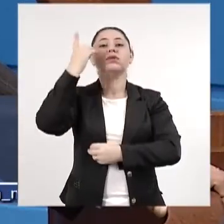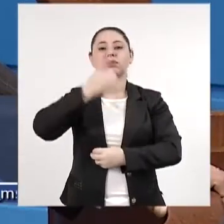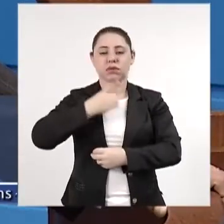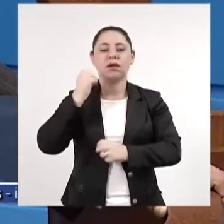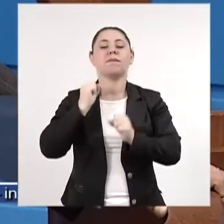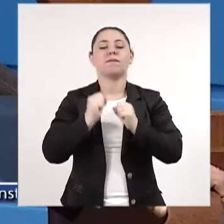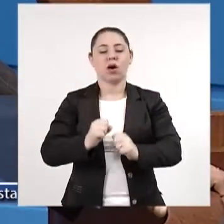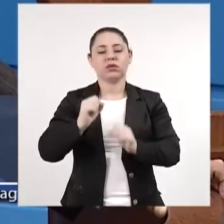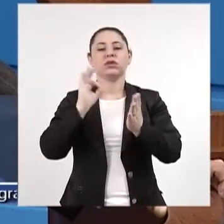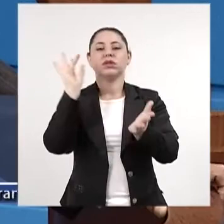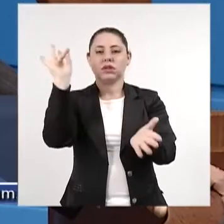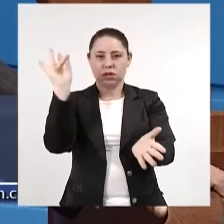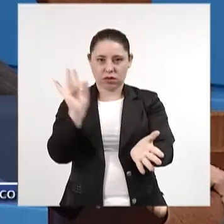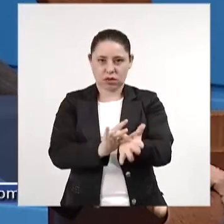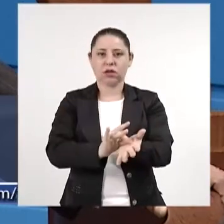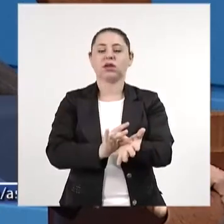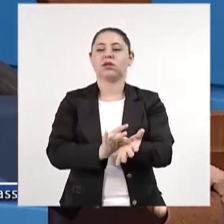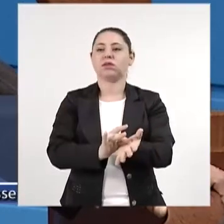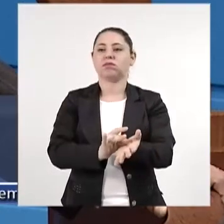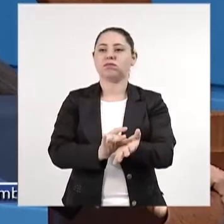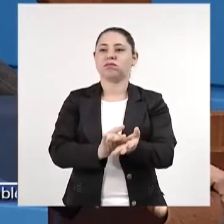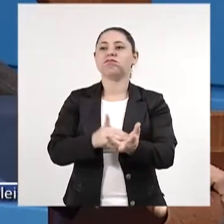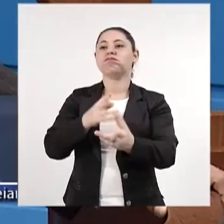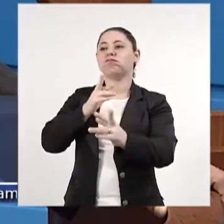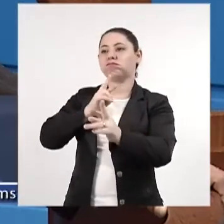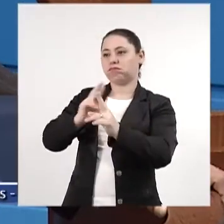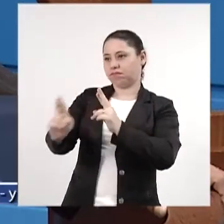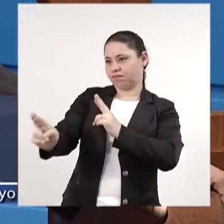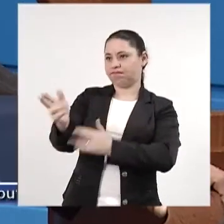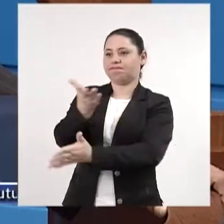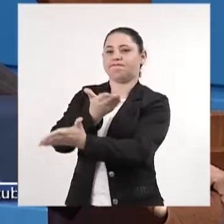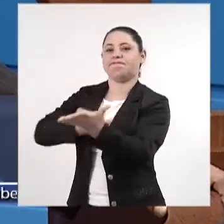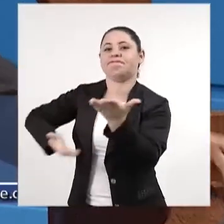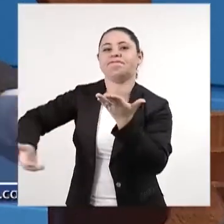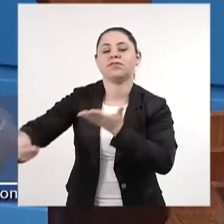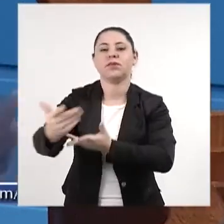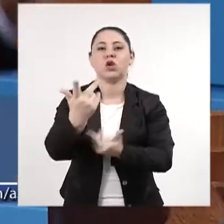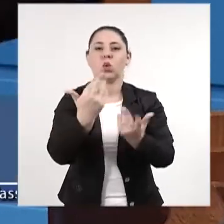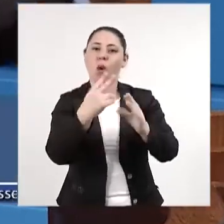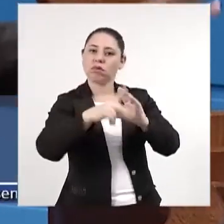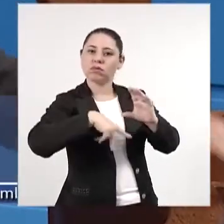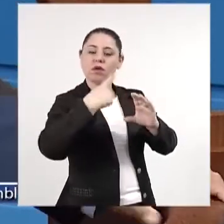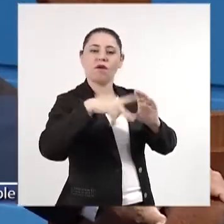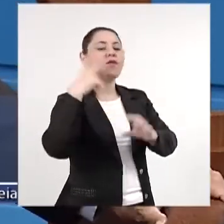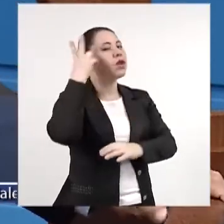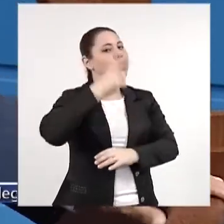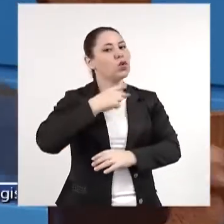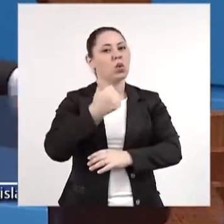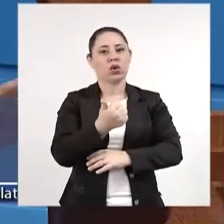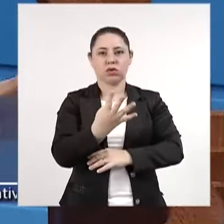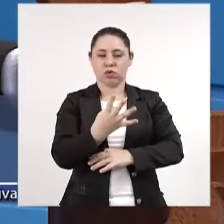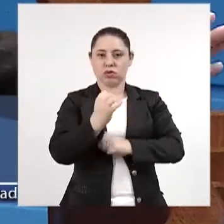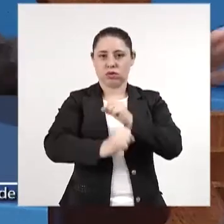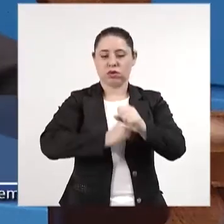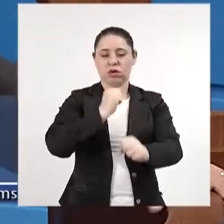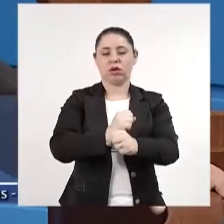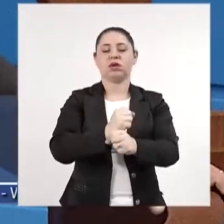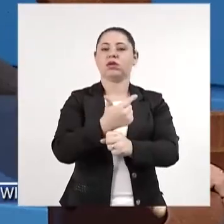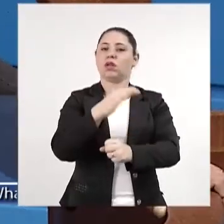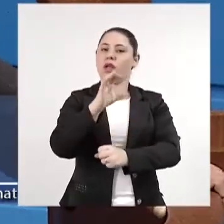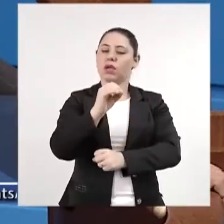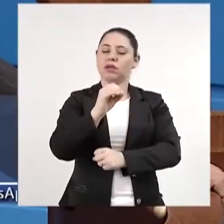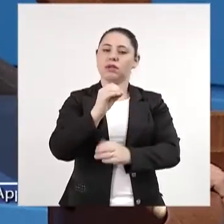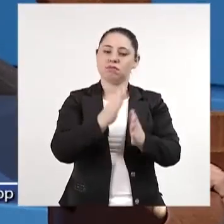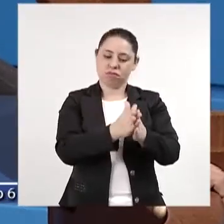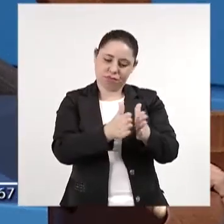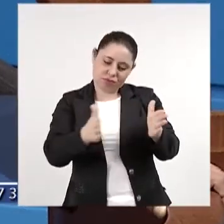pode ter certeza, irei tratá-lo com hombridade, como sempre fiz na Câmara Municipal de Vereadores, 14 anos, e os 10 anos de mandato que tenho hoje